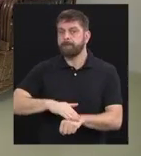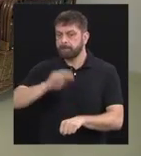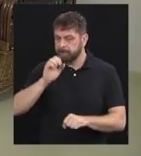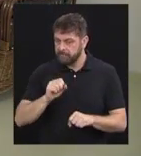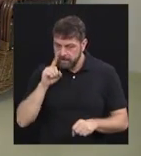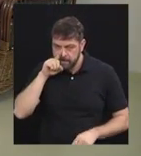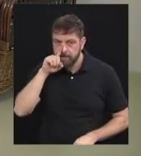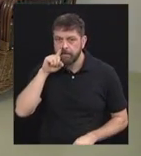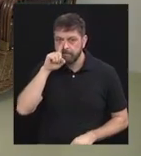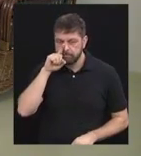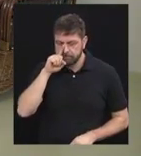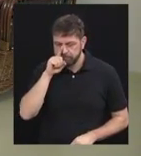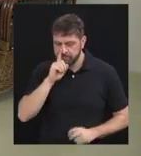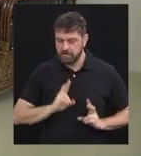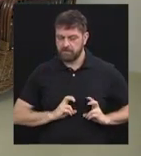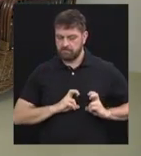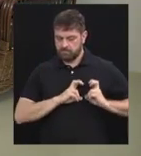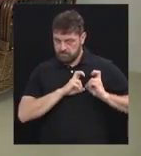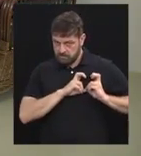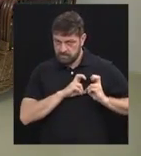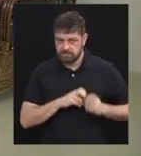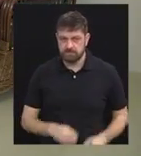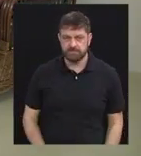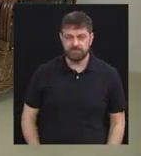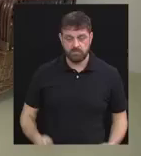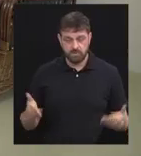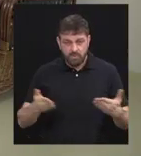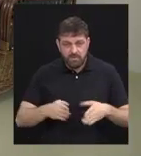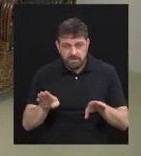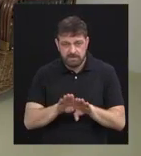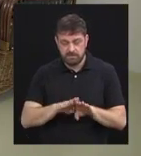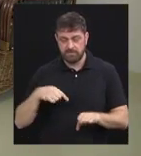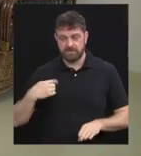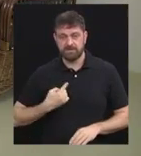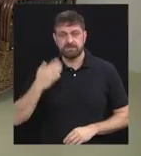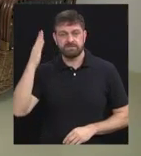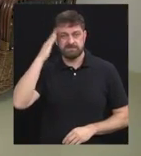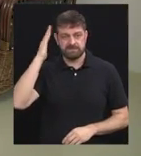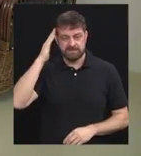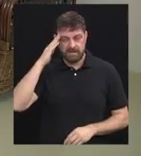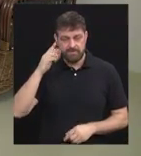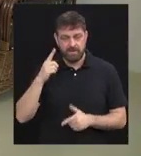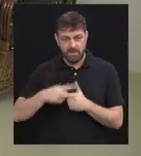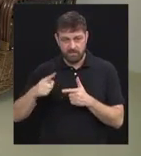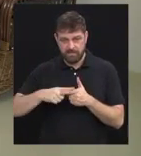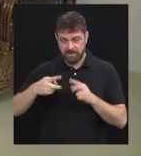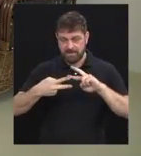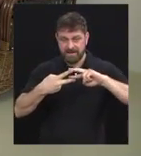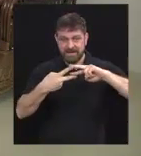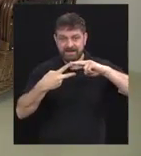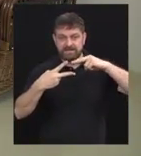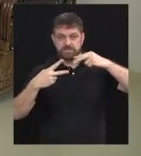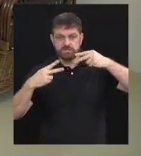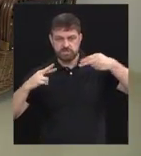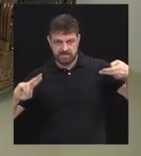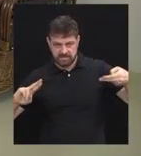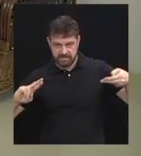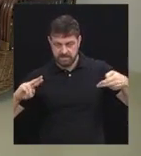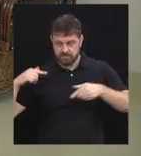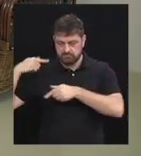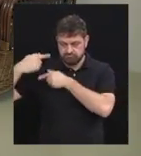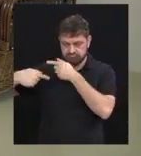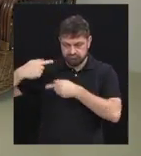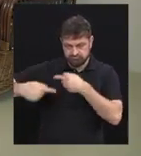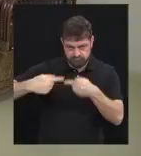de desenvolver câncer de mama. E hoje nós sabemos da interação genética, apesar de a gente não poder